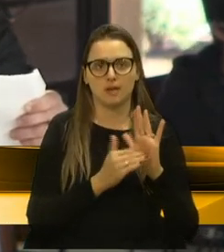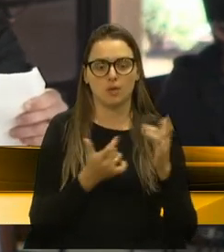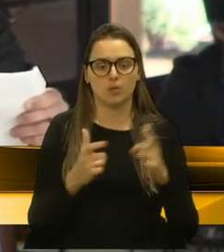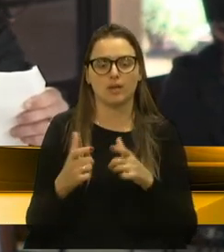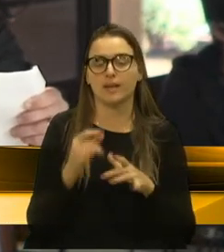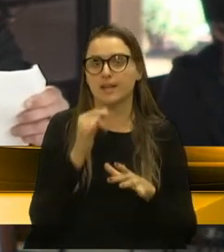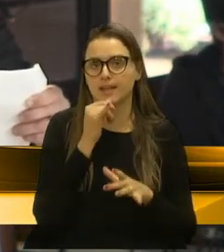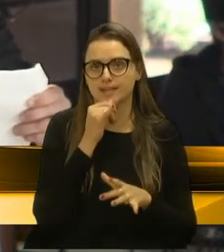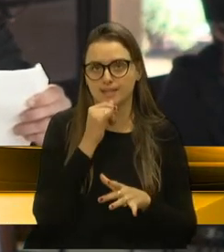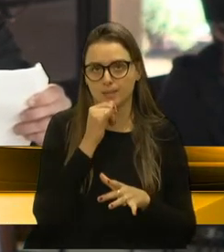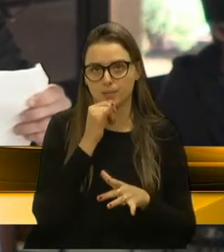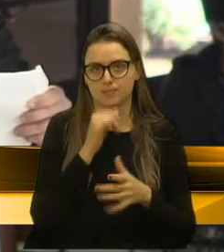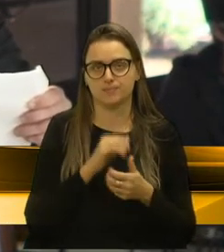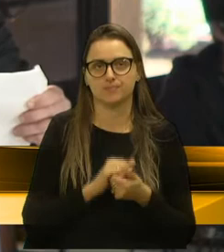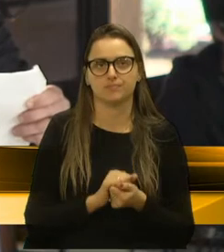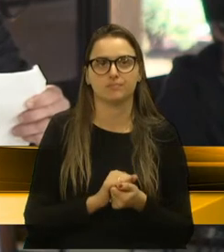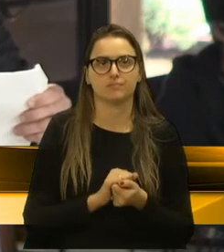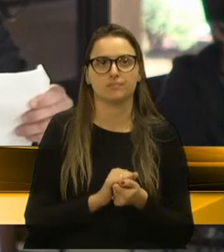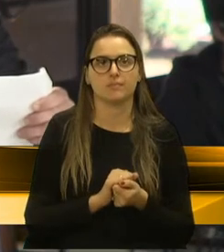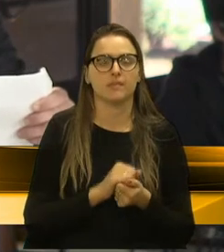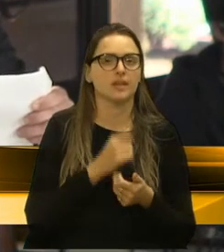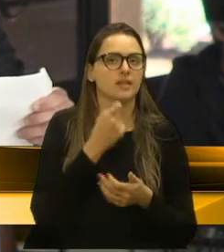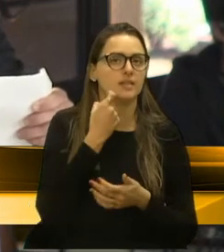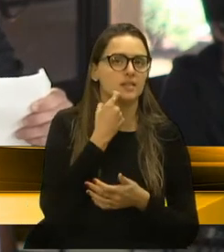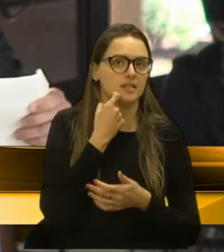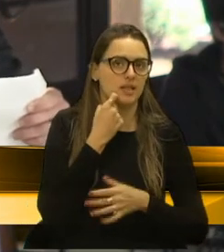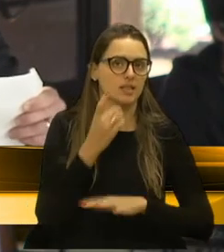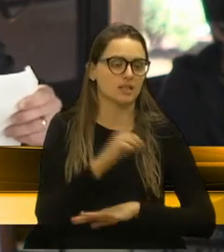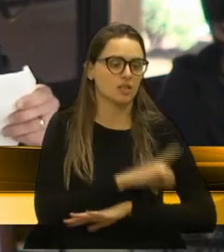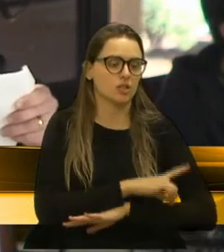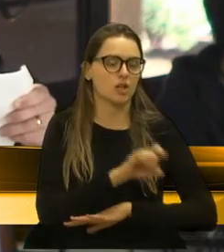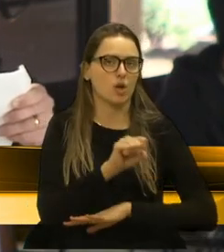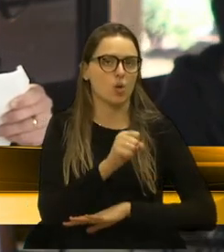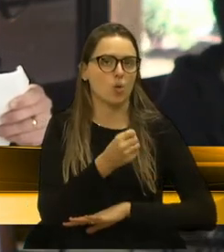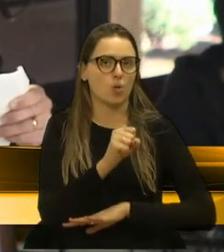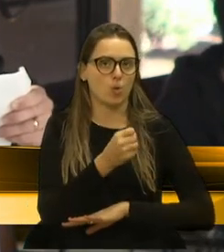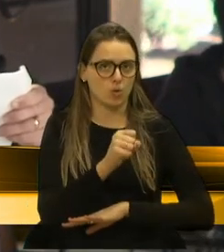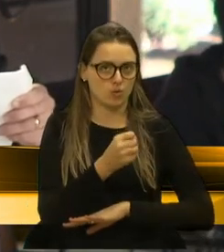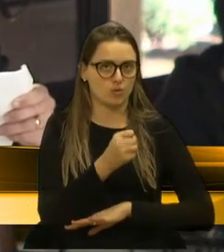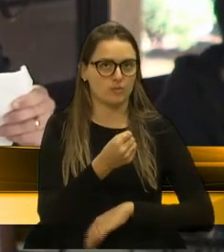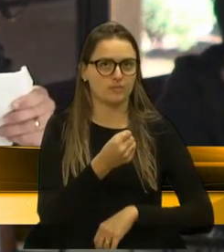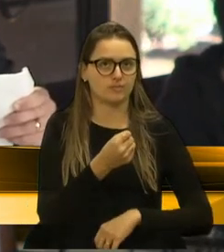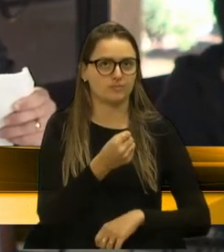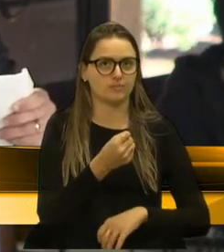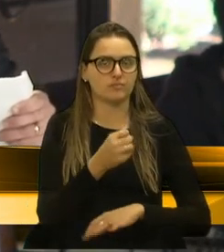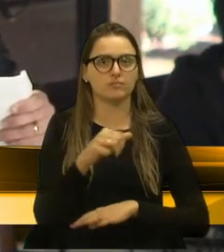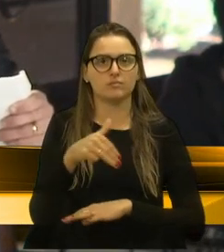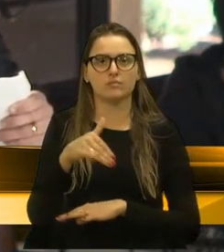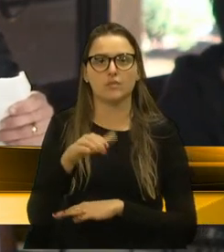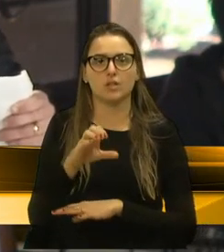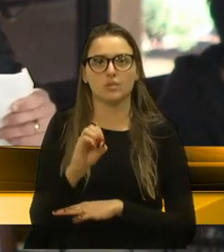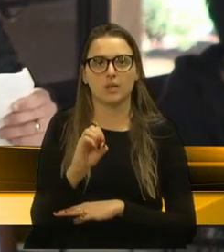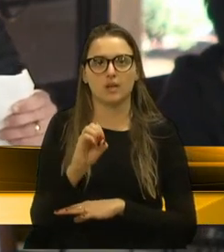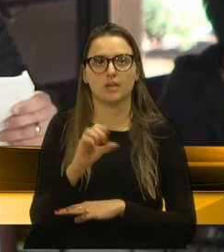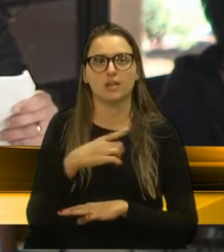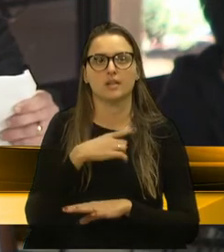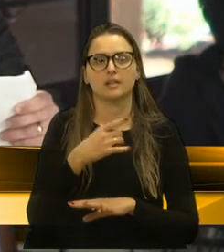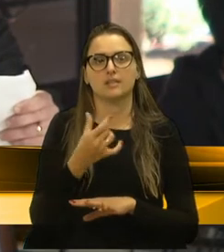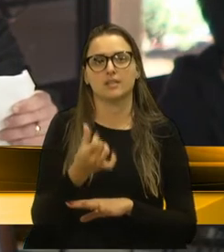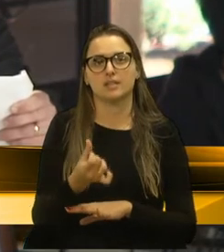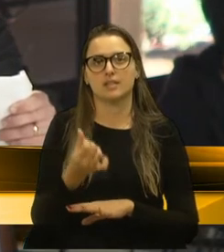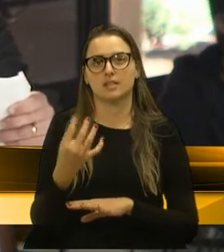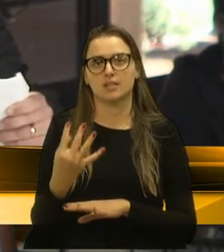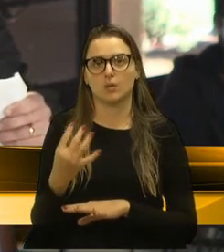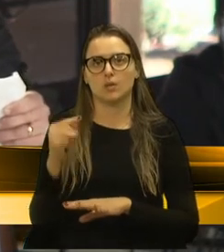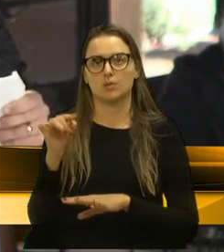exemplo, que na sexta-feira, dia 8 de maio, foram mais de 64